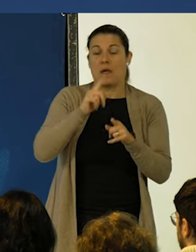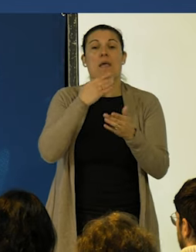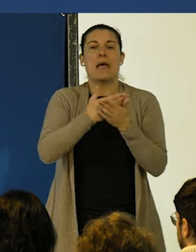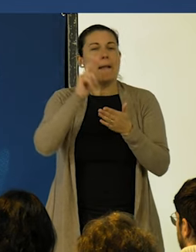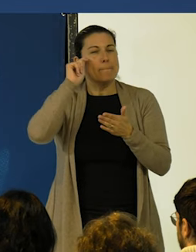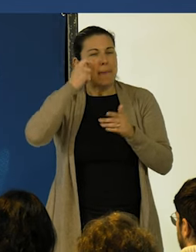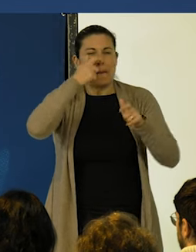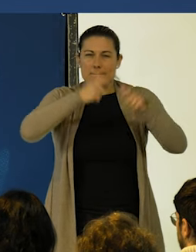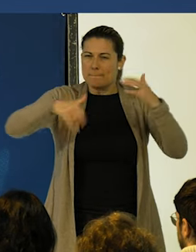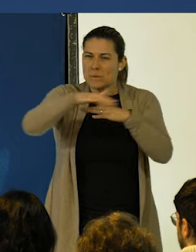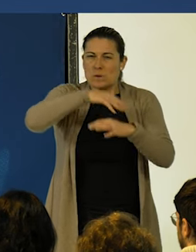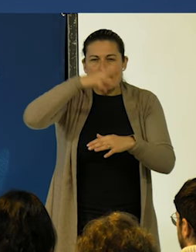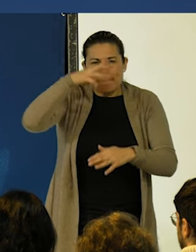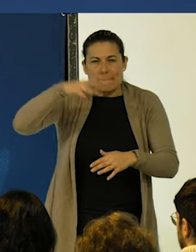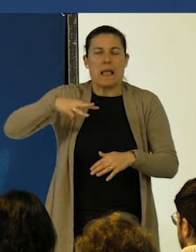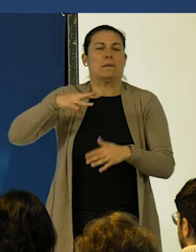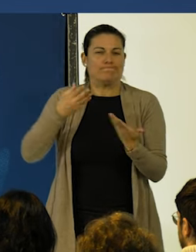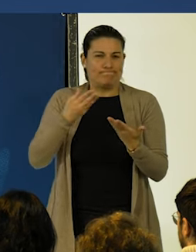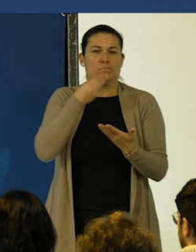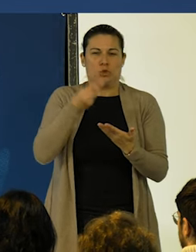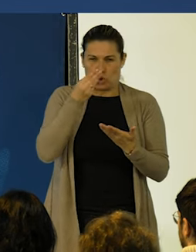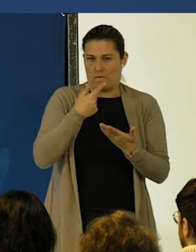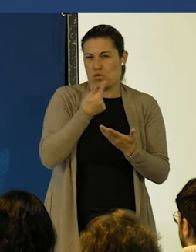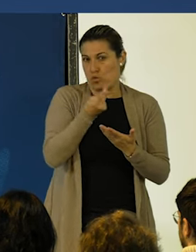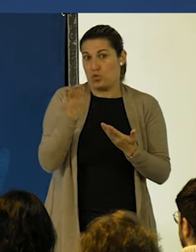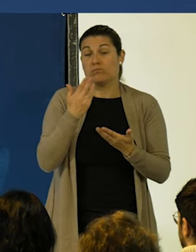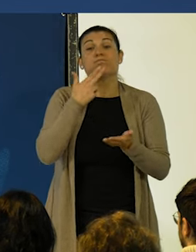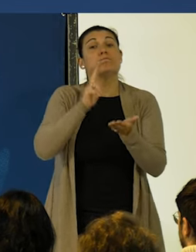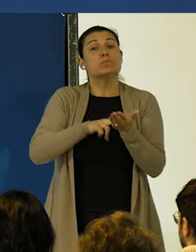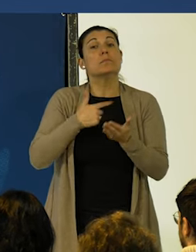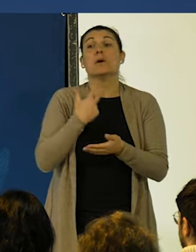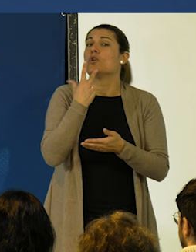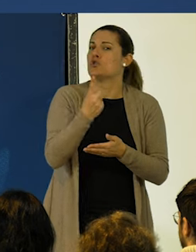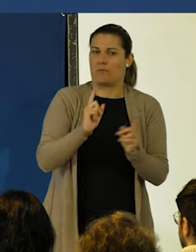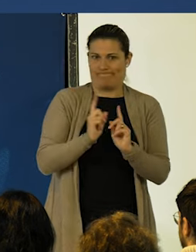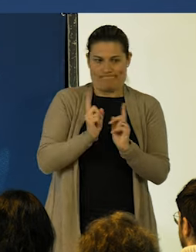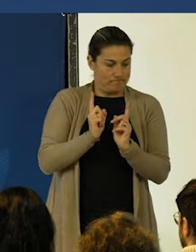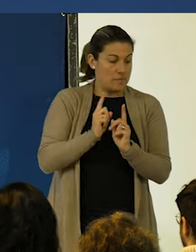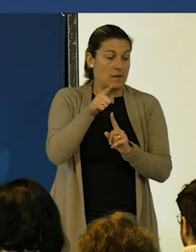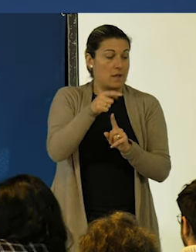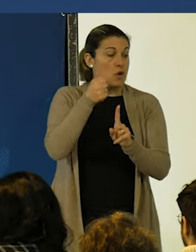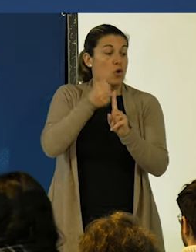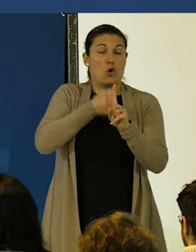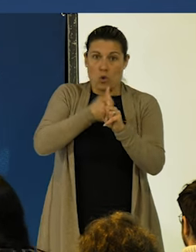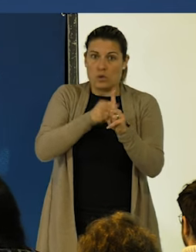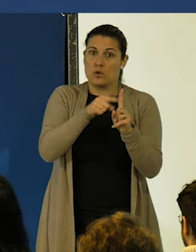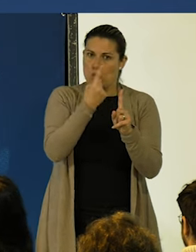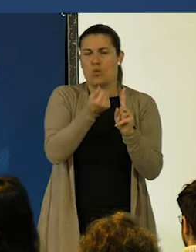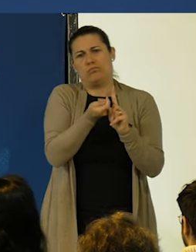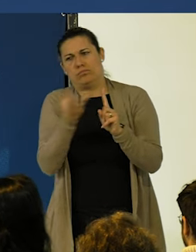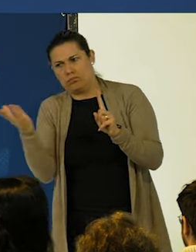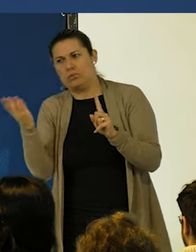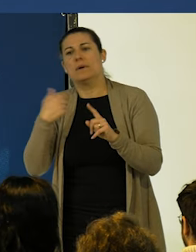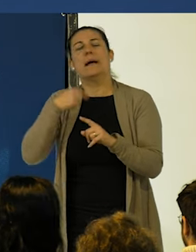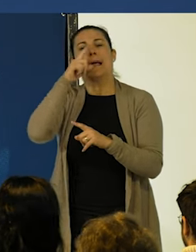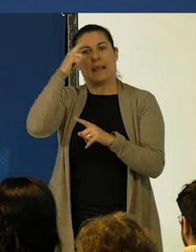horizonte de milhares de jovens. Mas não o fizemos sozinhos, nessa luta como em tantas outras. Lembro o